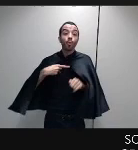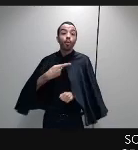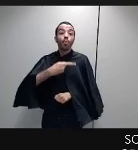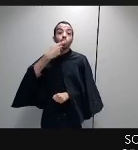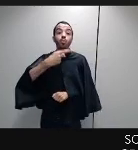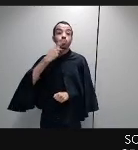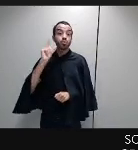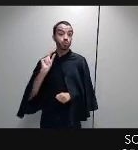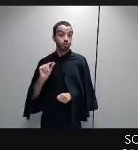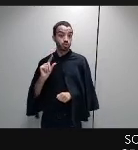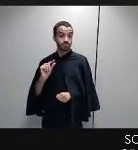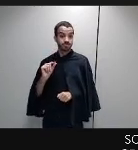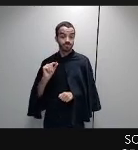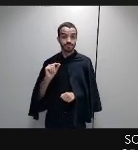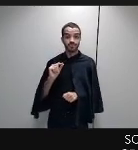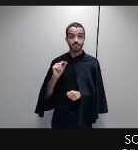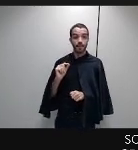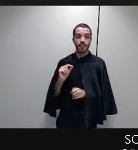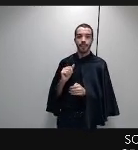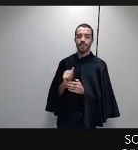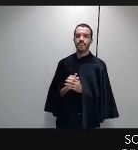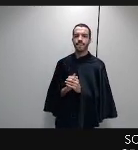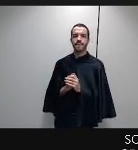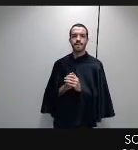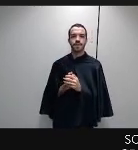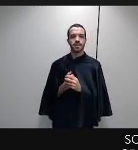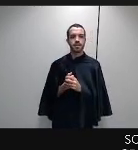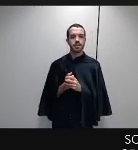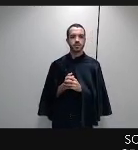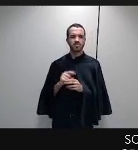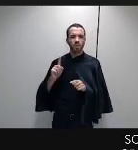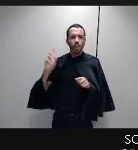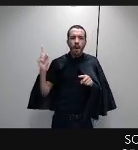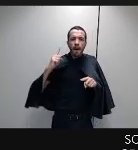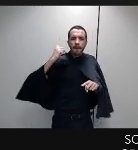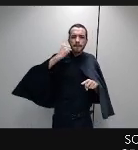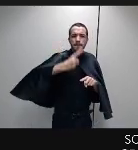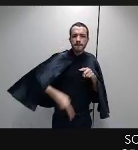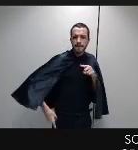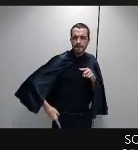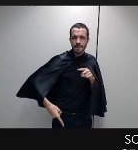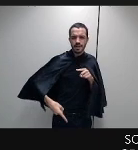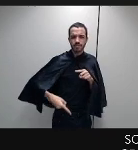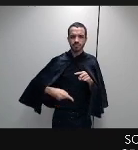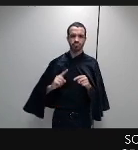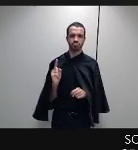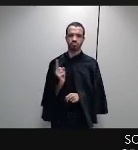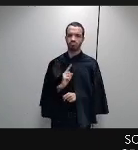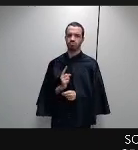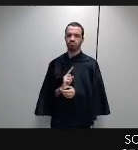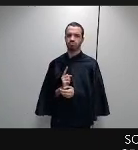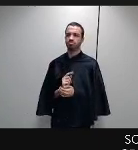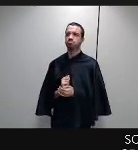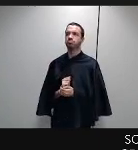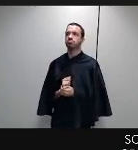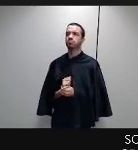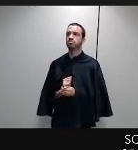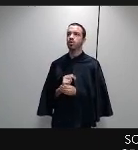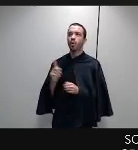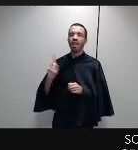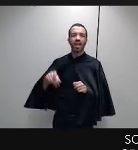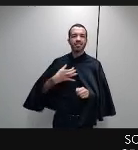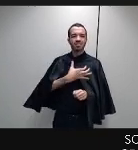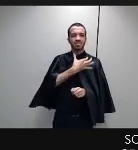a mera existência de ação de execução fiscal que impede habilitação no juízo Universal da Falência O